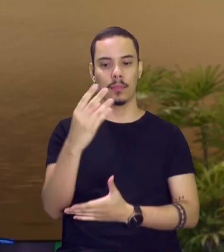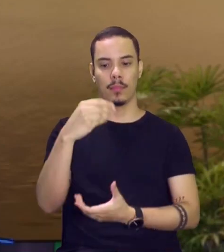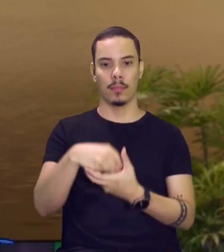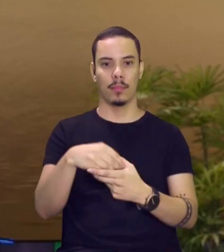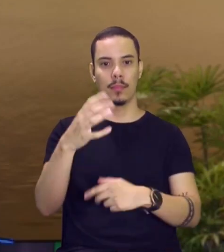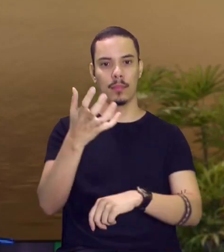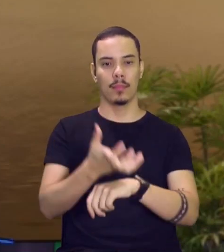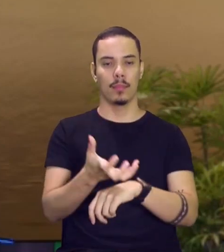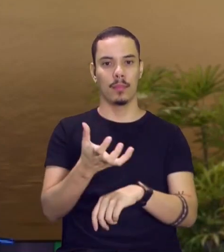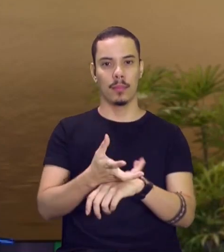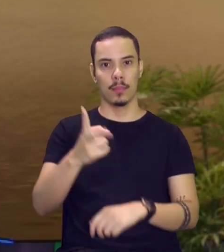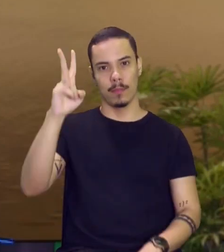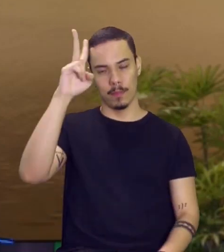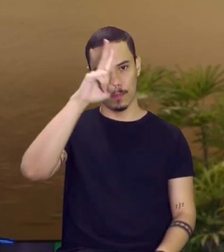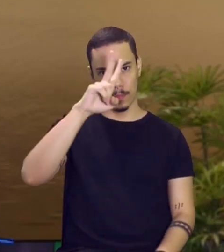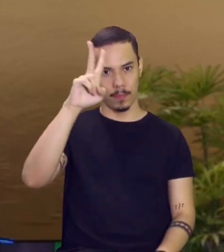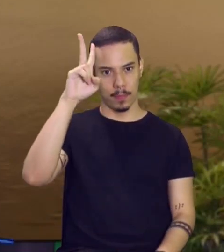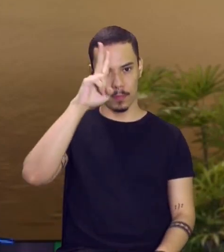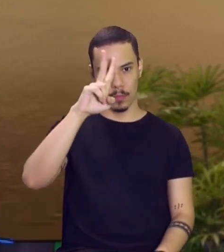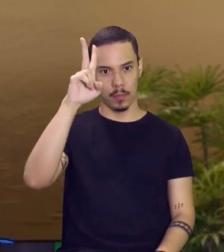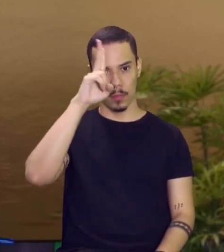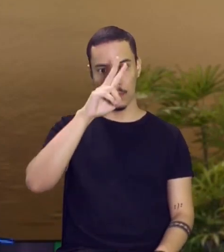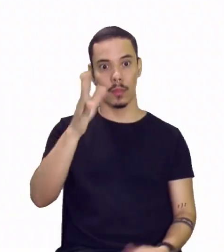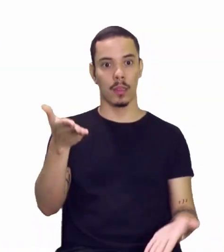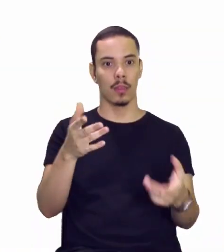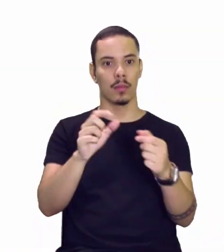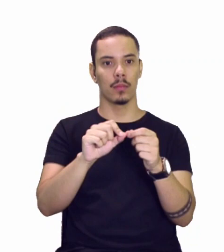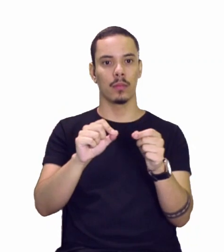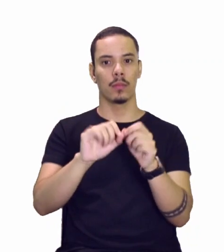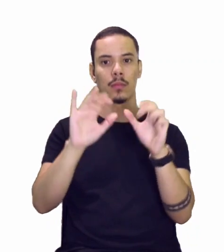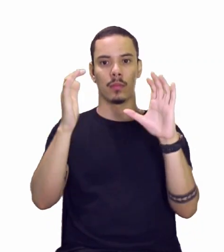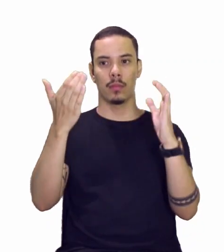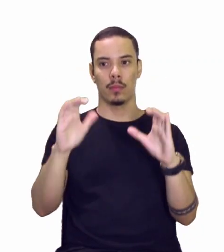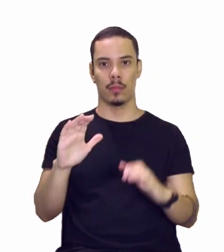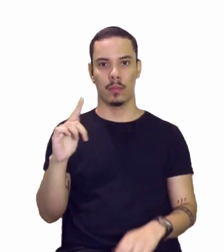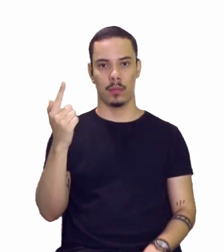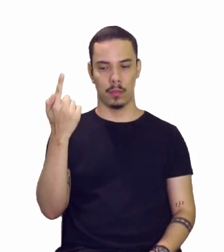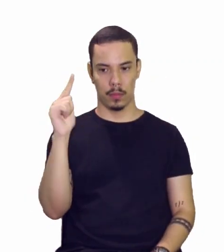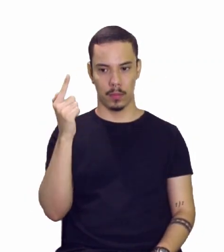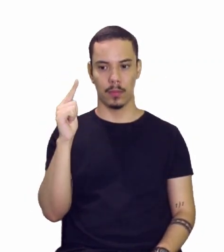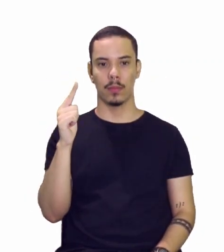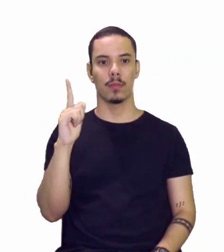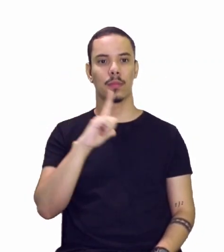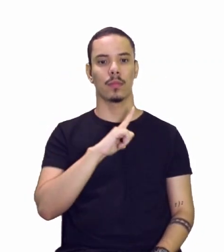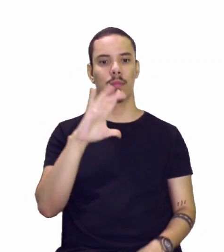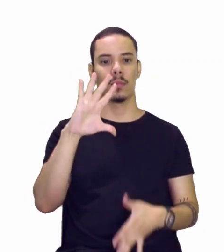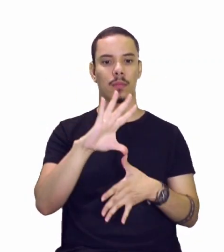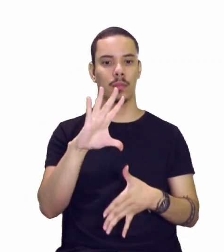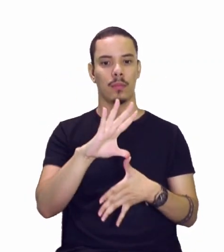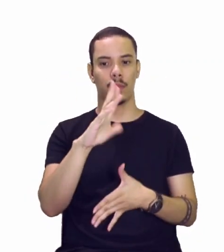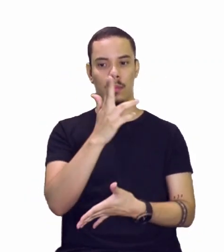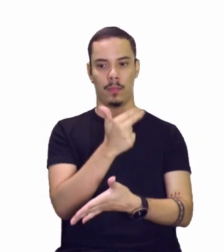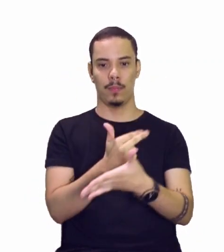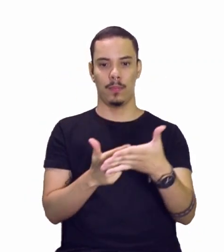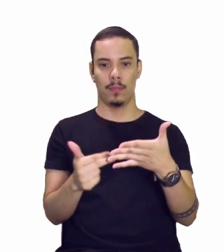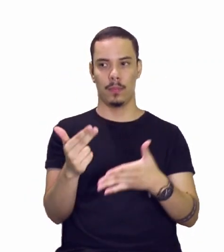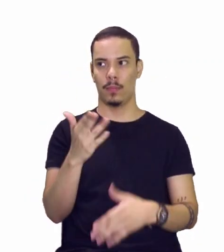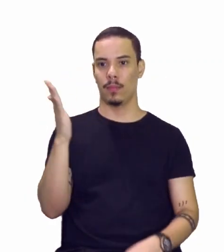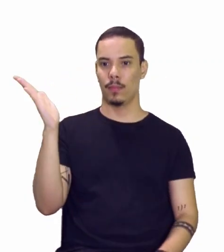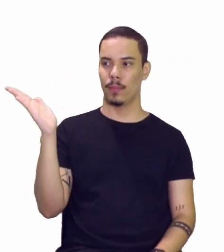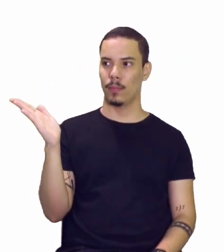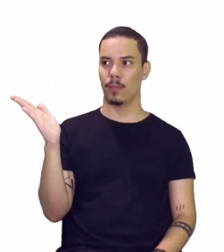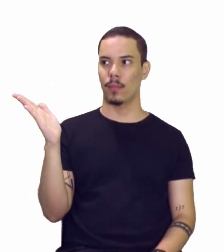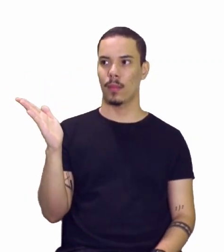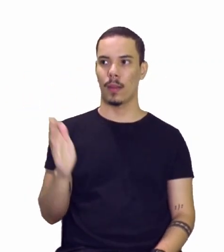História, tá? Vamos fazer mais uma análise agora geográfica. Veja só o mapa mundi. Observe bem o